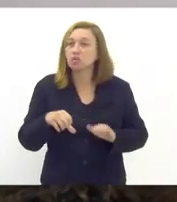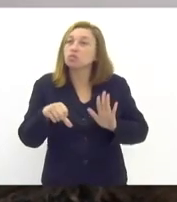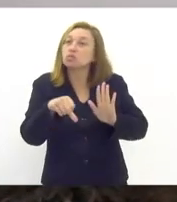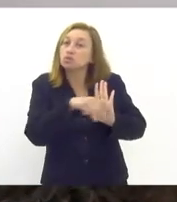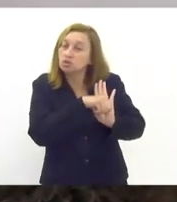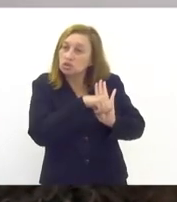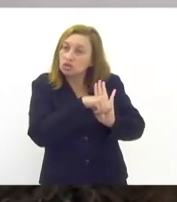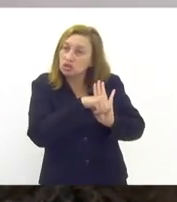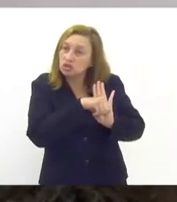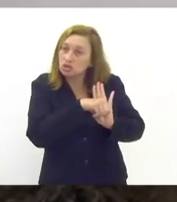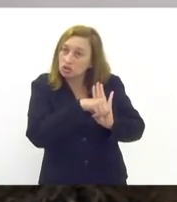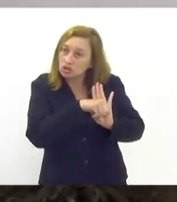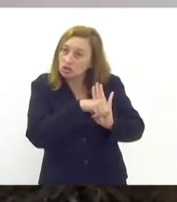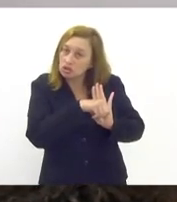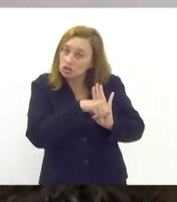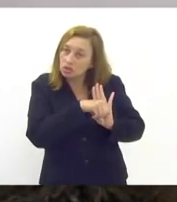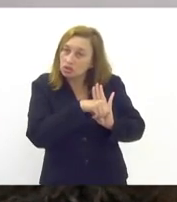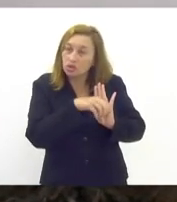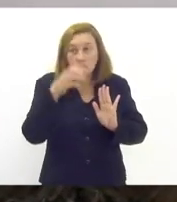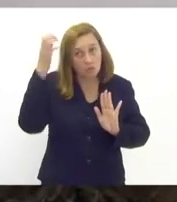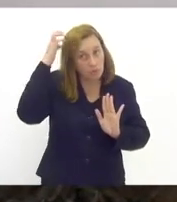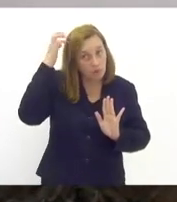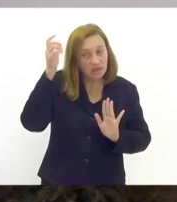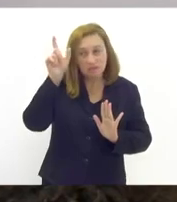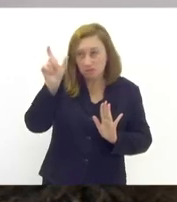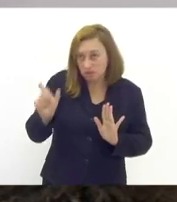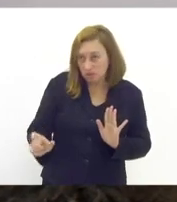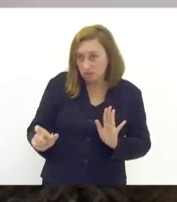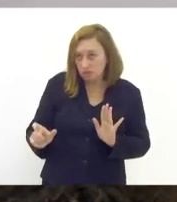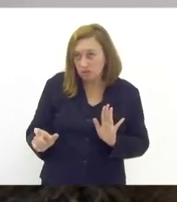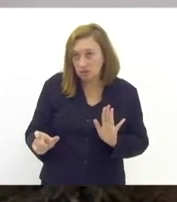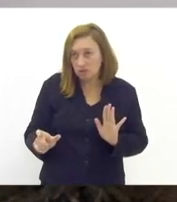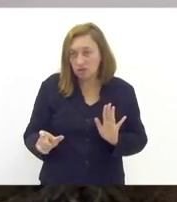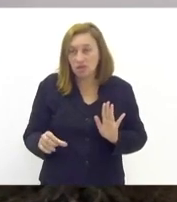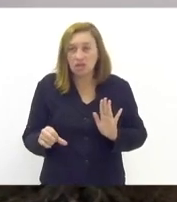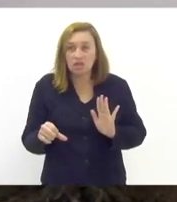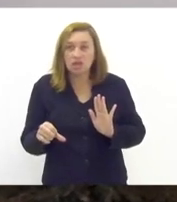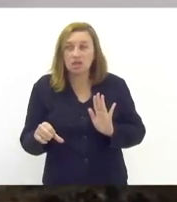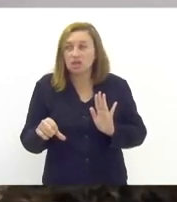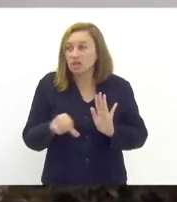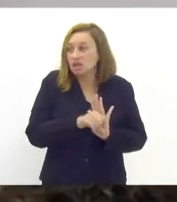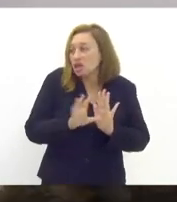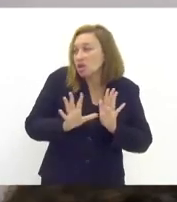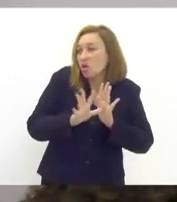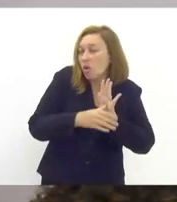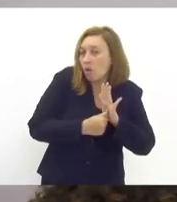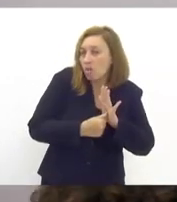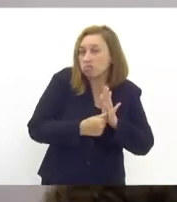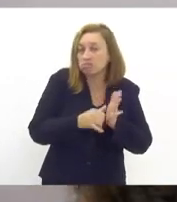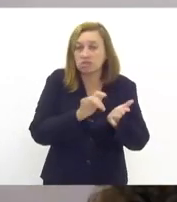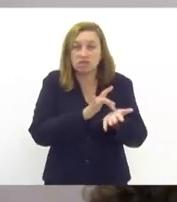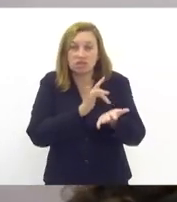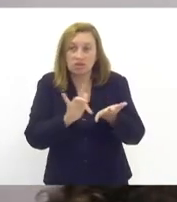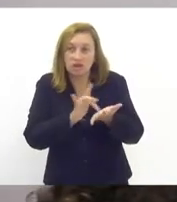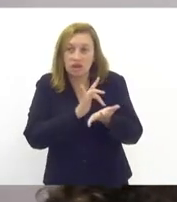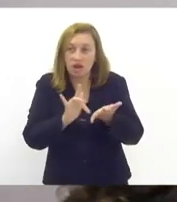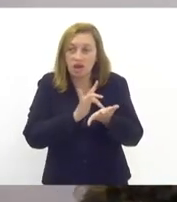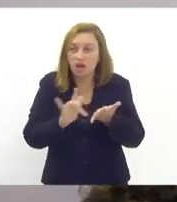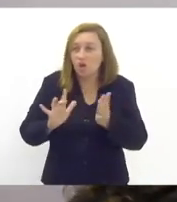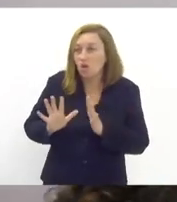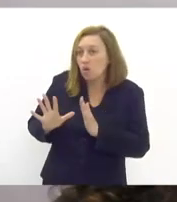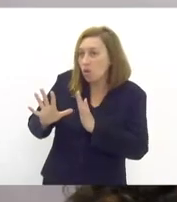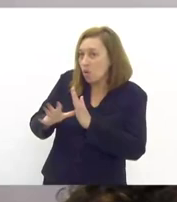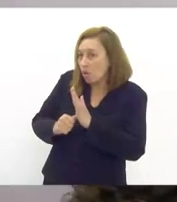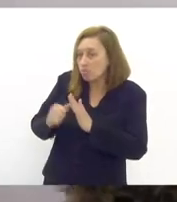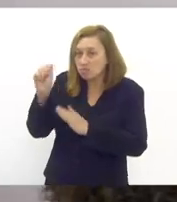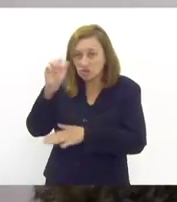crimes imputados às pessoas equivocadamente têm a ver com crimes patrimoniais, que é roubo de celular,